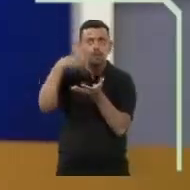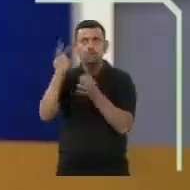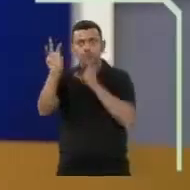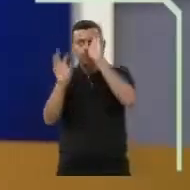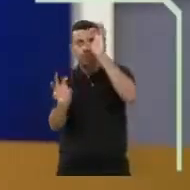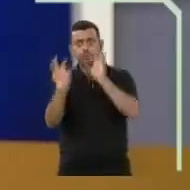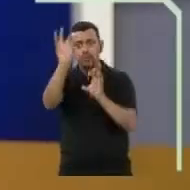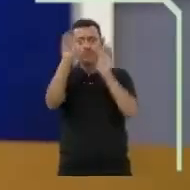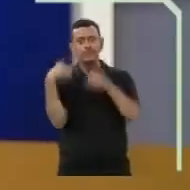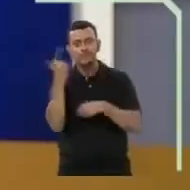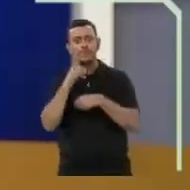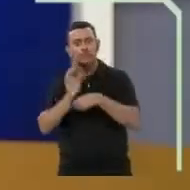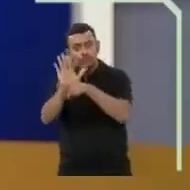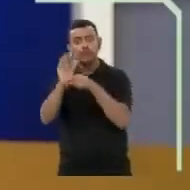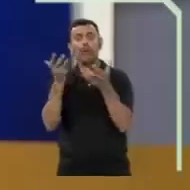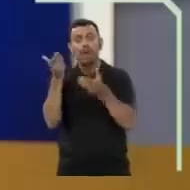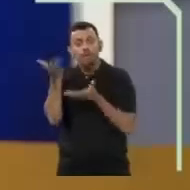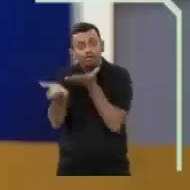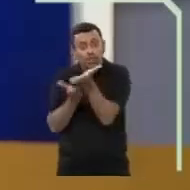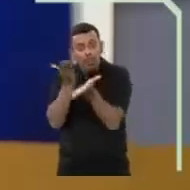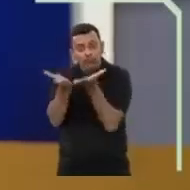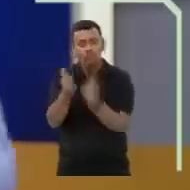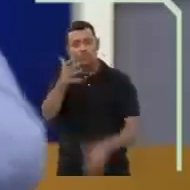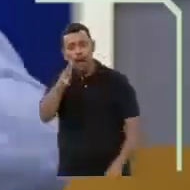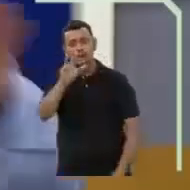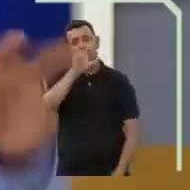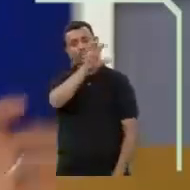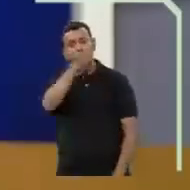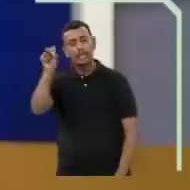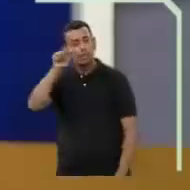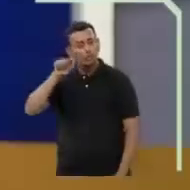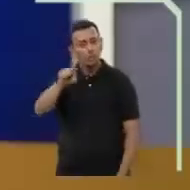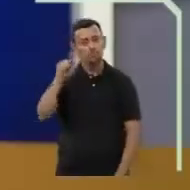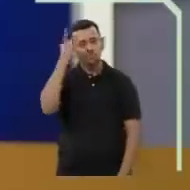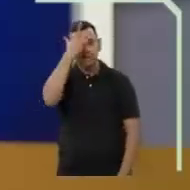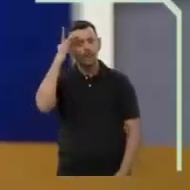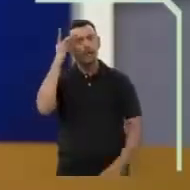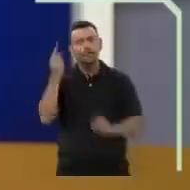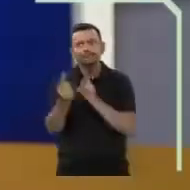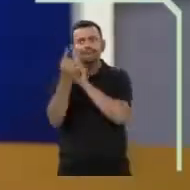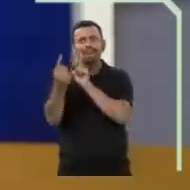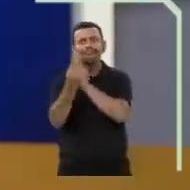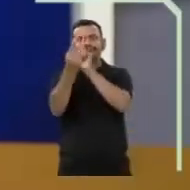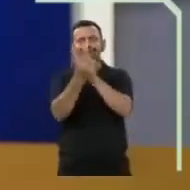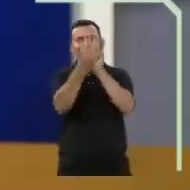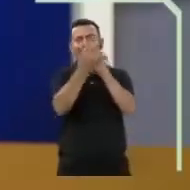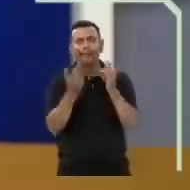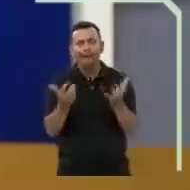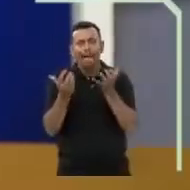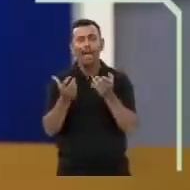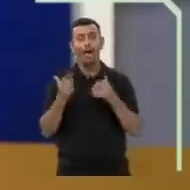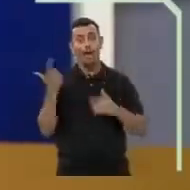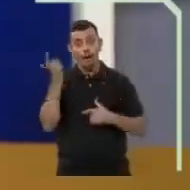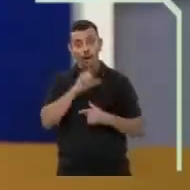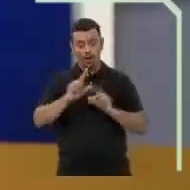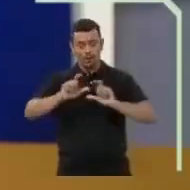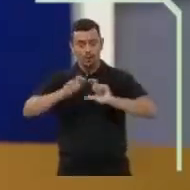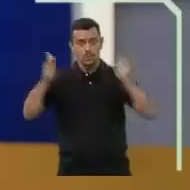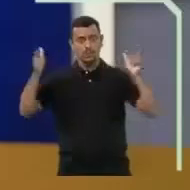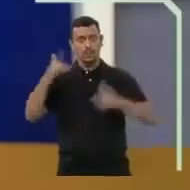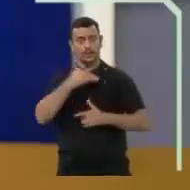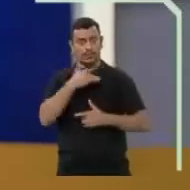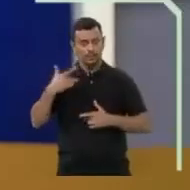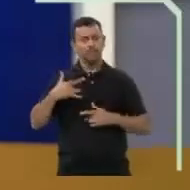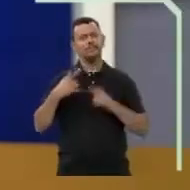de 500 mil pessoas para poder ampliar a cobertura de saúde e, com isso, oferecer